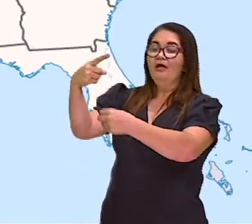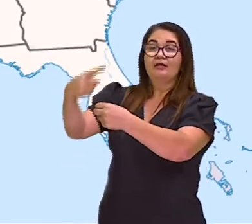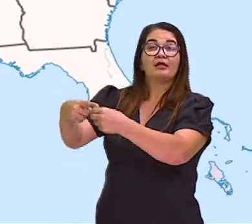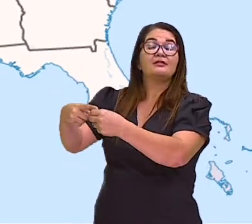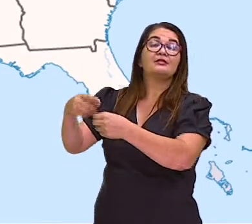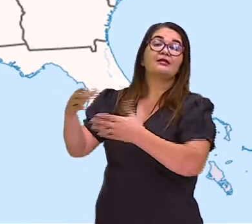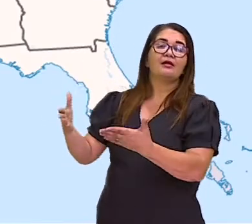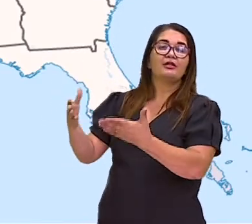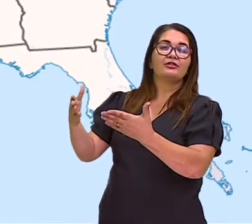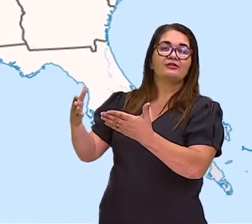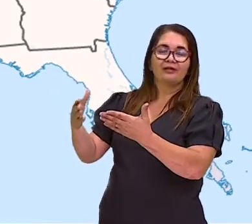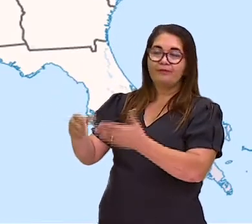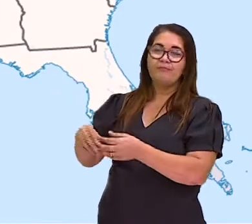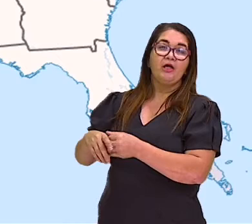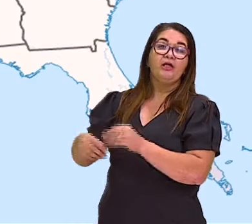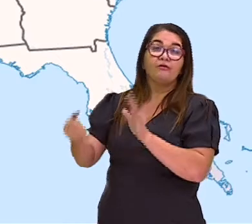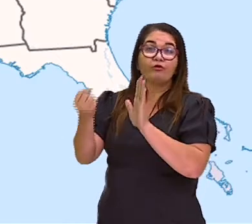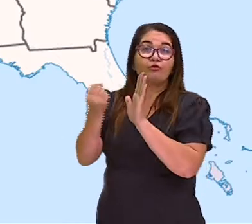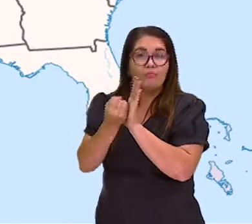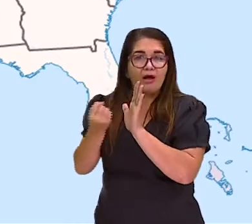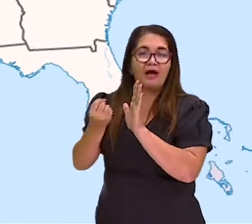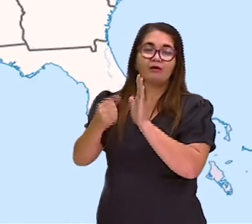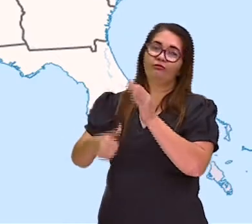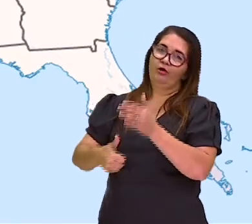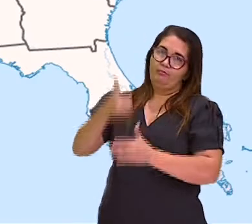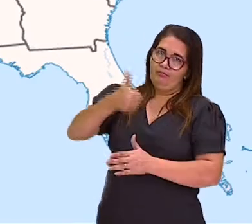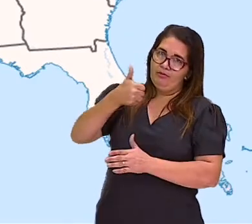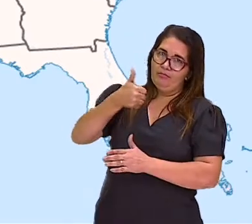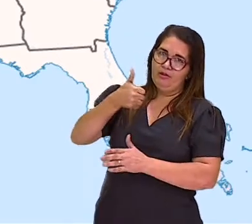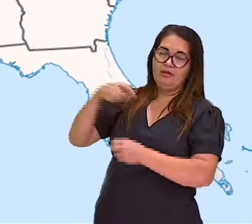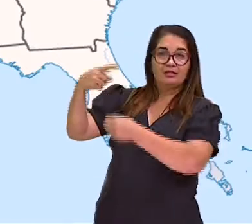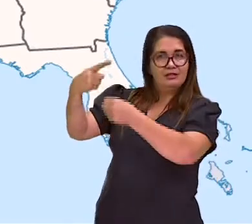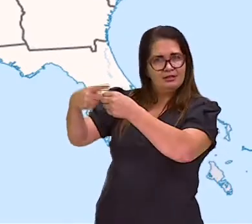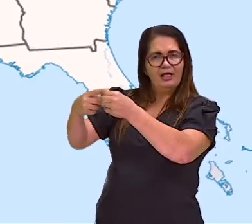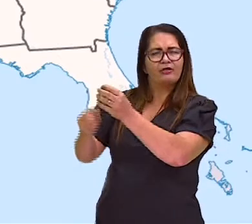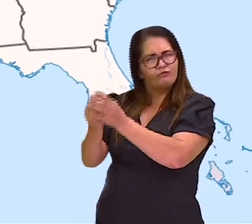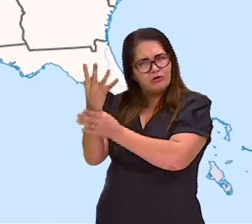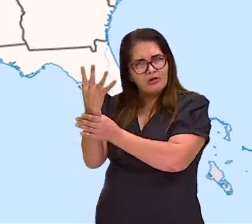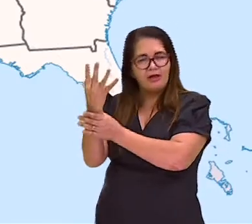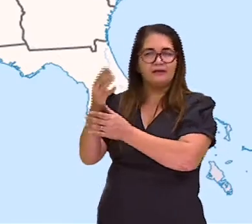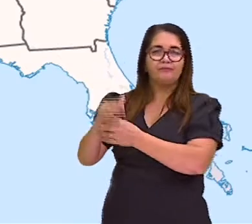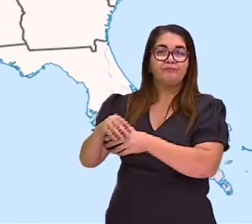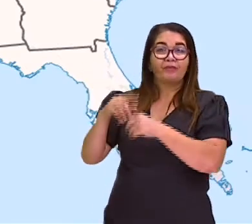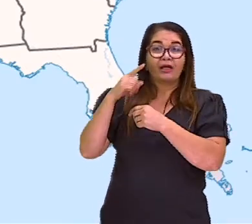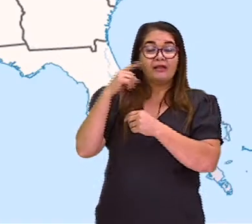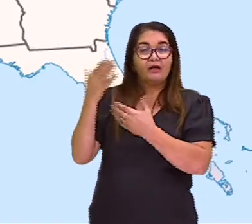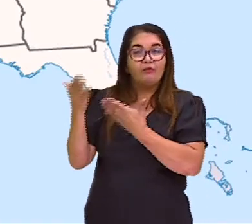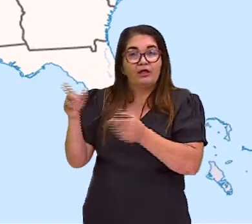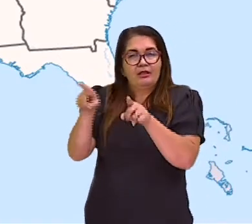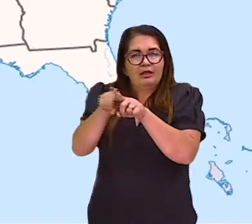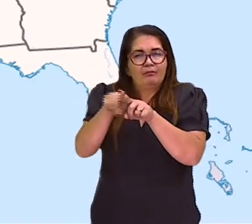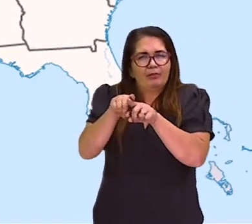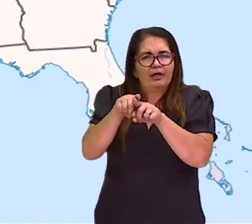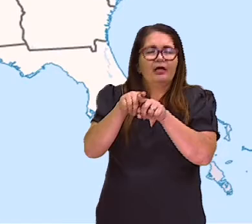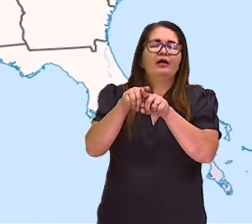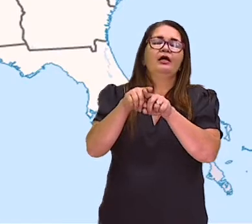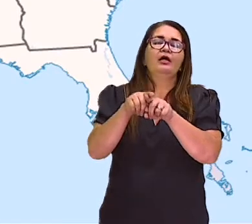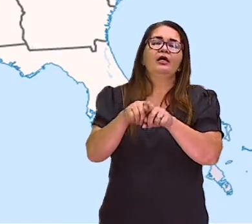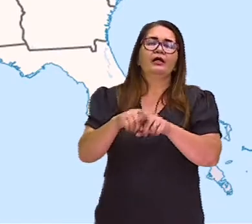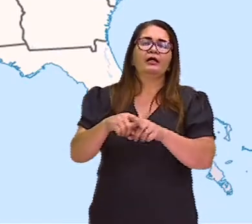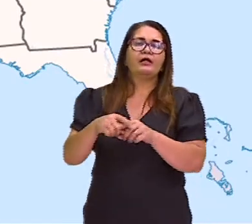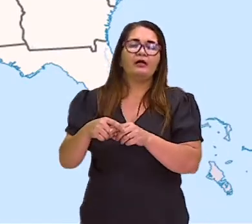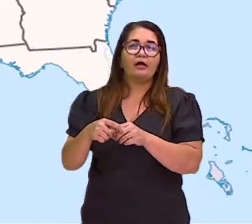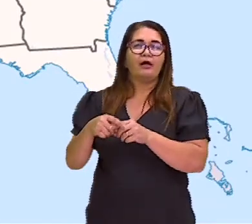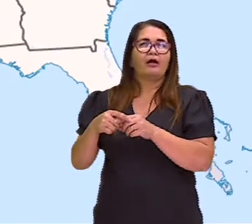não esperava era encontrar uma forte resistência imposta pelos nativos. Derrotado pelos povos que